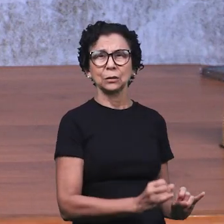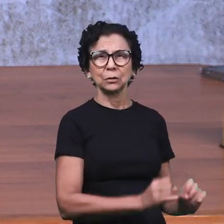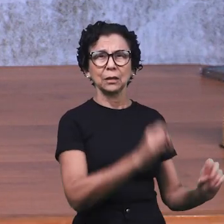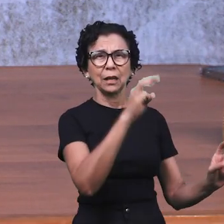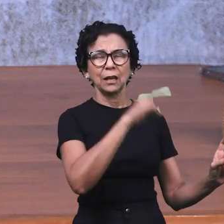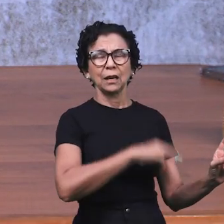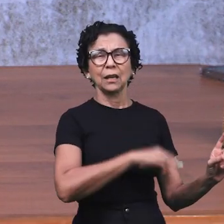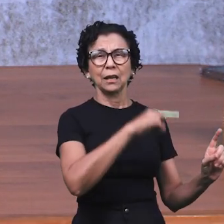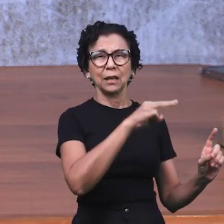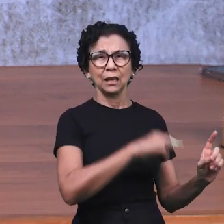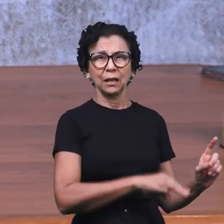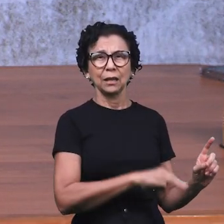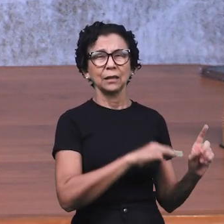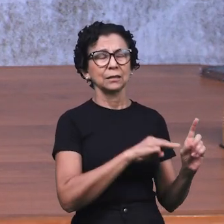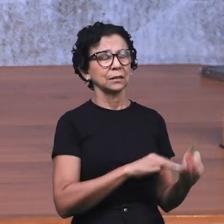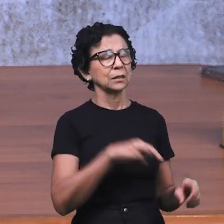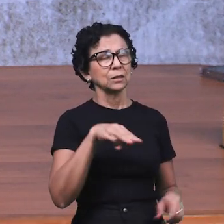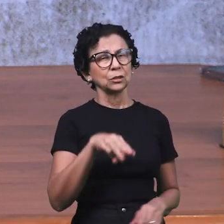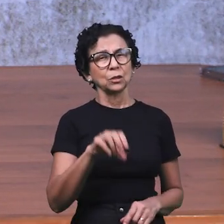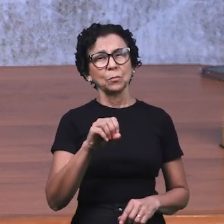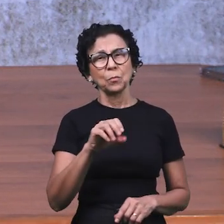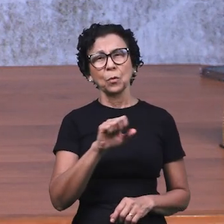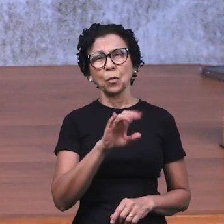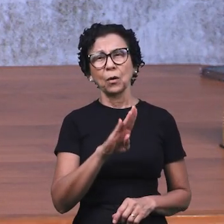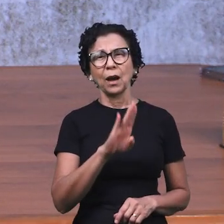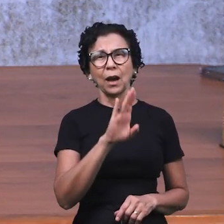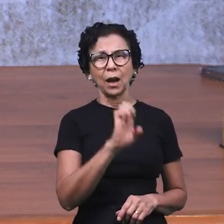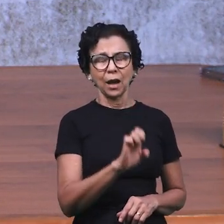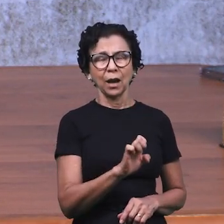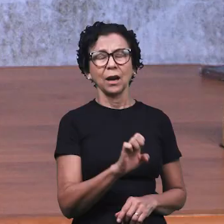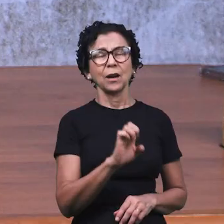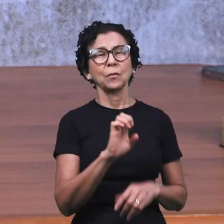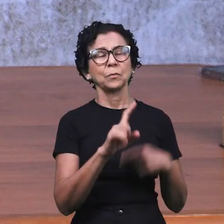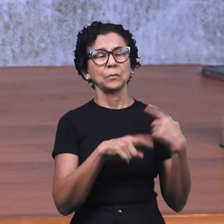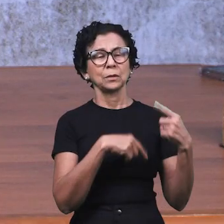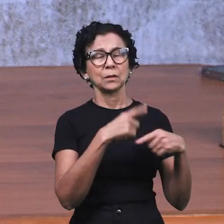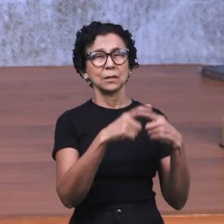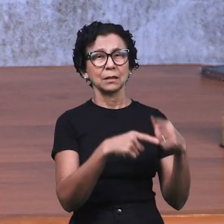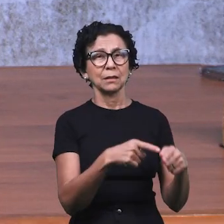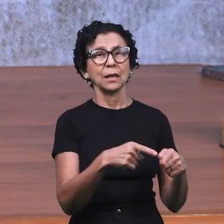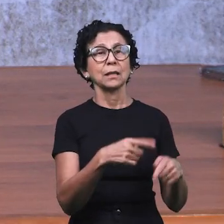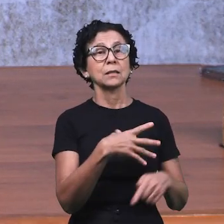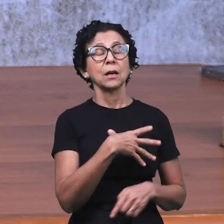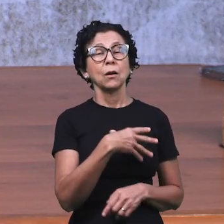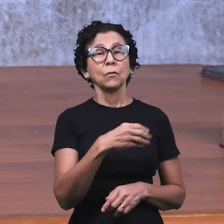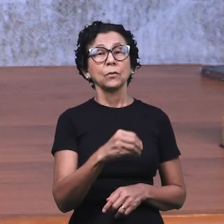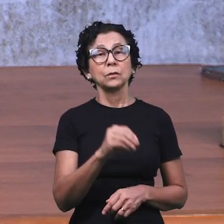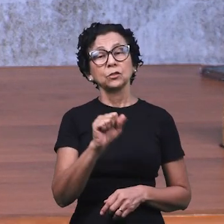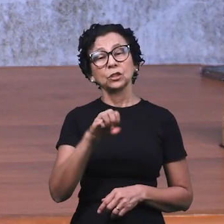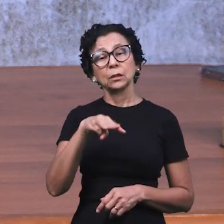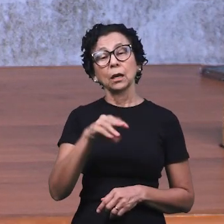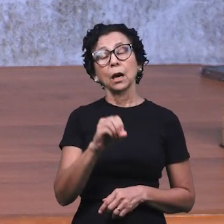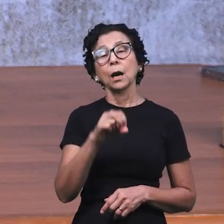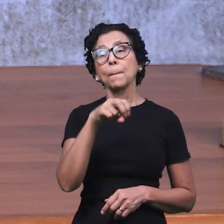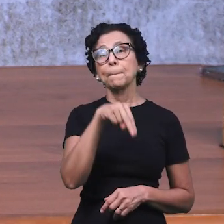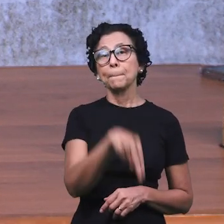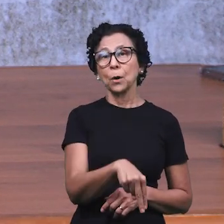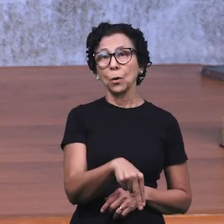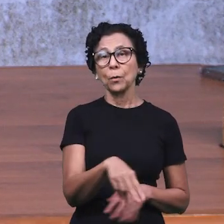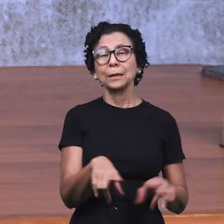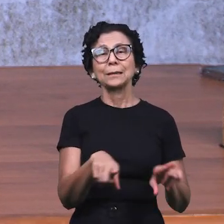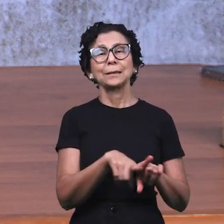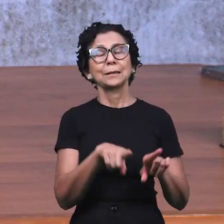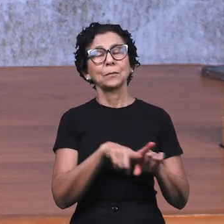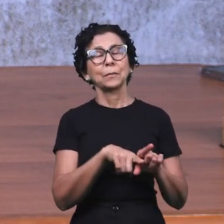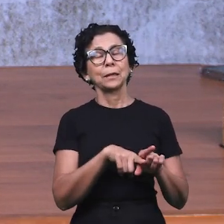e aos deuses de Moabe e aos deuses dos filhos de Amon e aos deuses dos